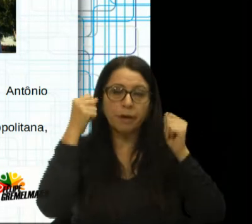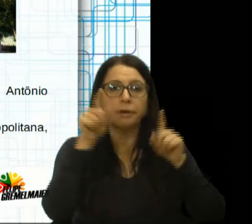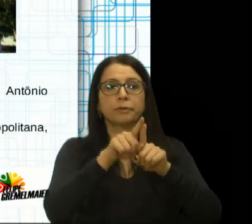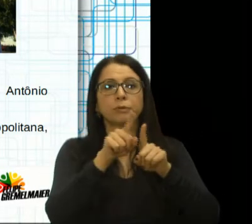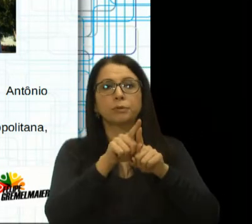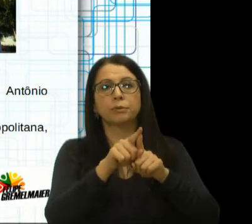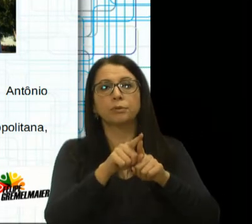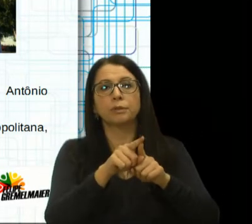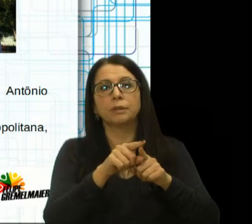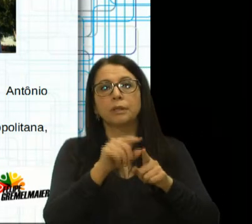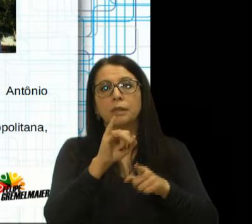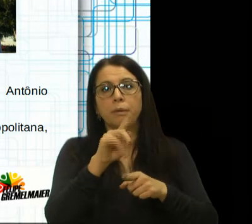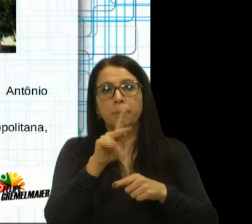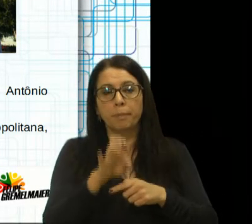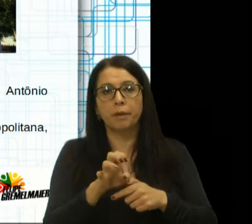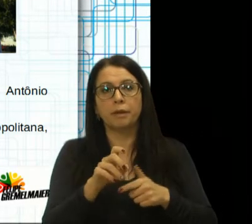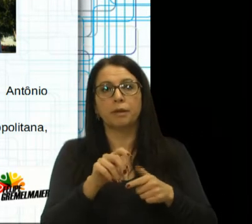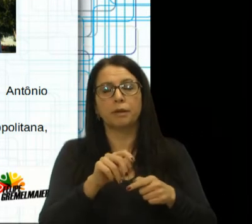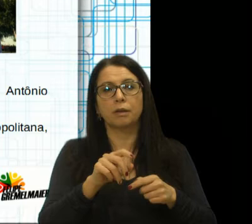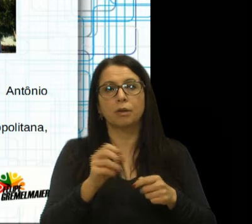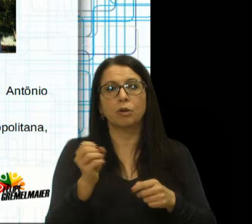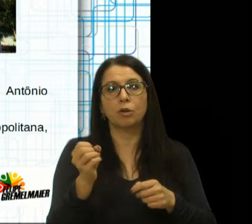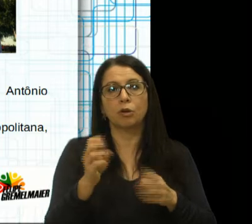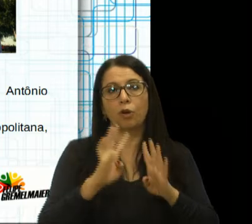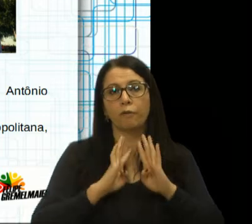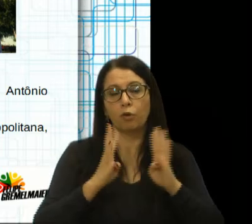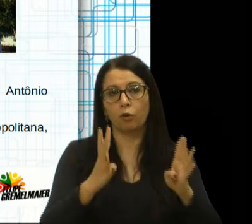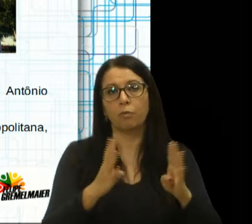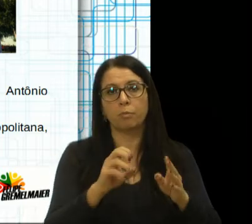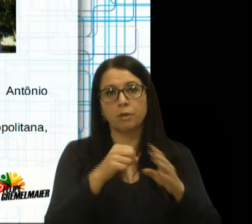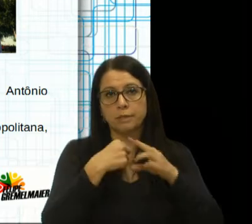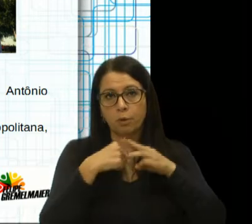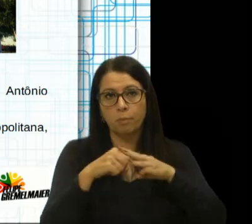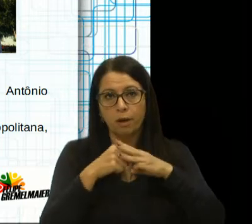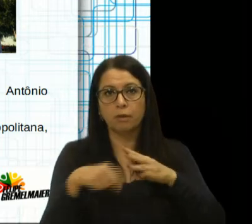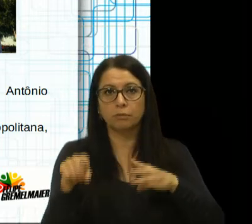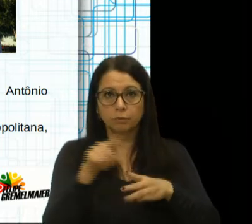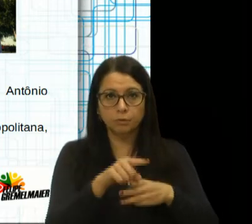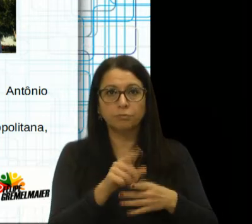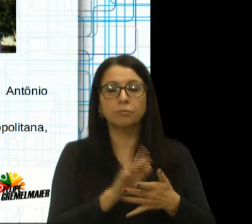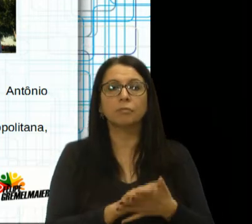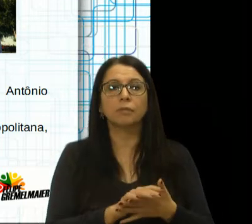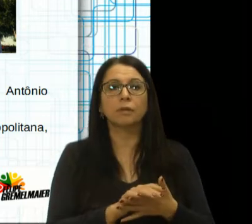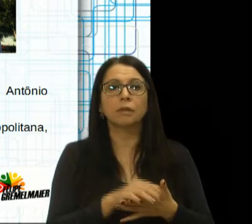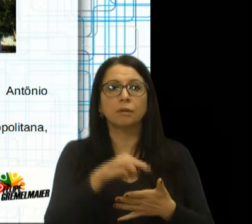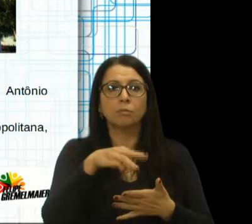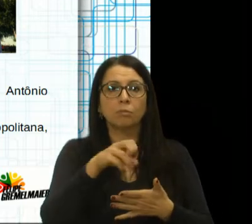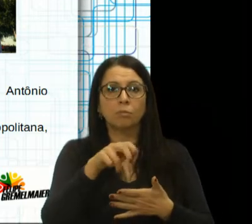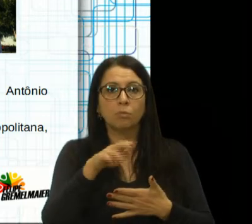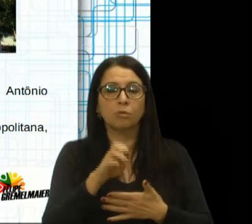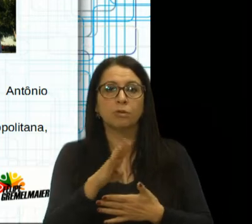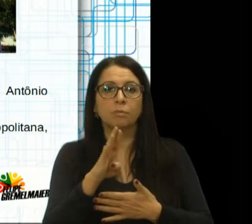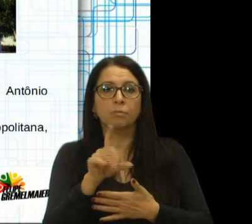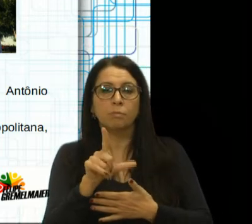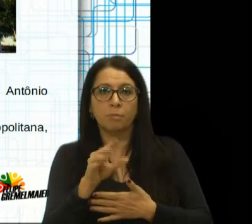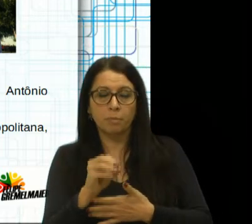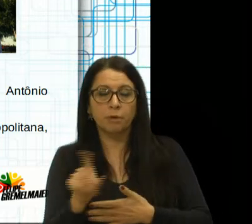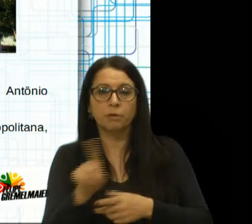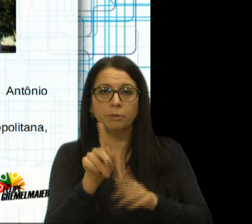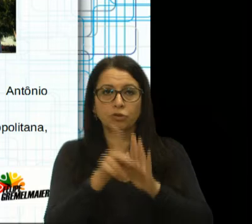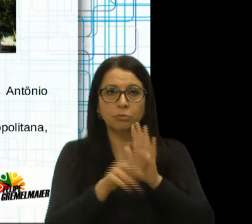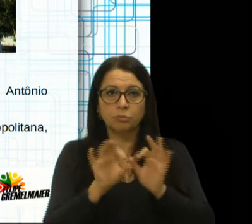Belo. São Marcos já tem uma indicação e o Poder Executivo deve estar enviando já para a Câmara de Vereadores esse